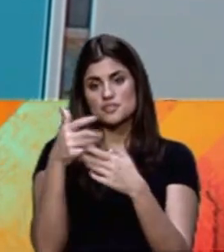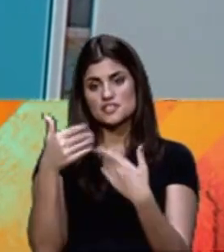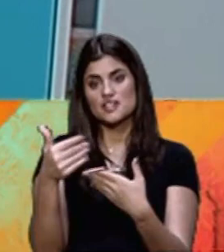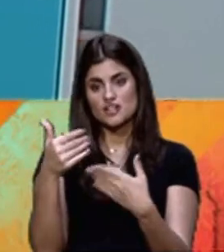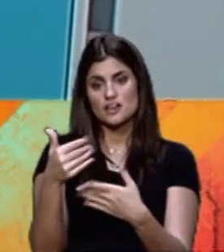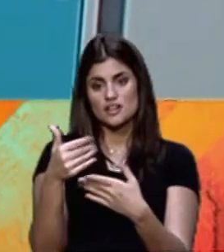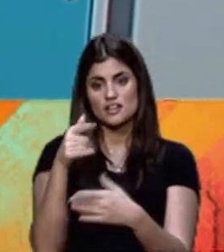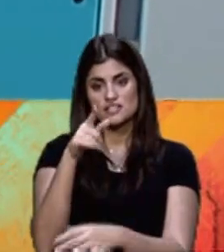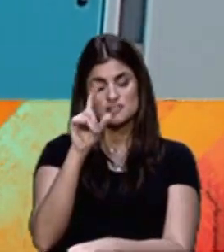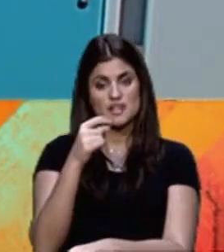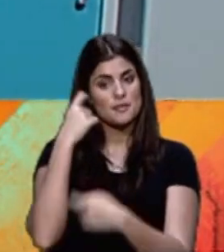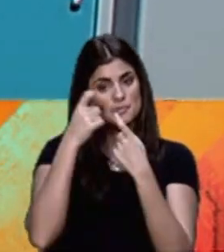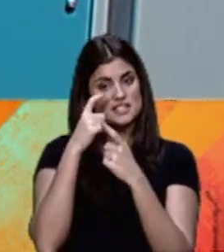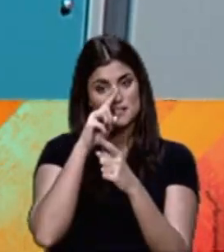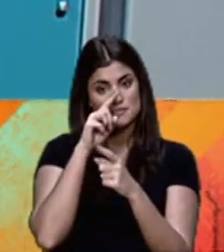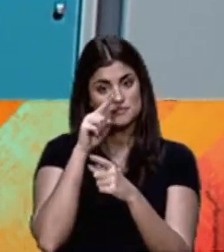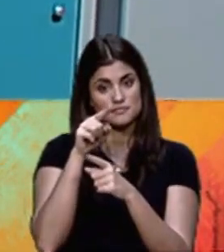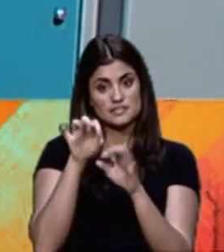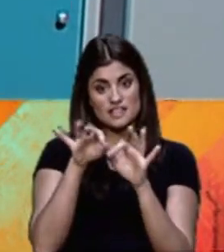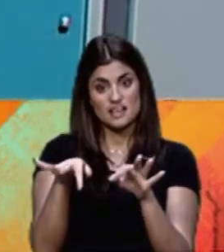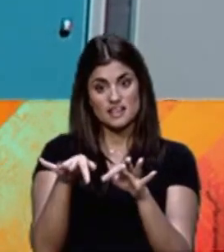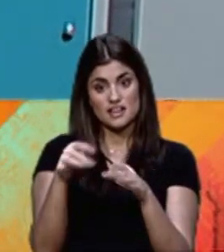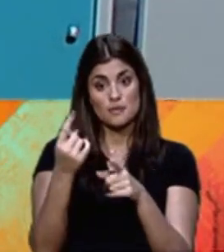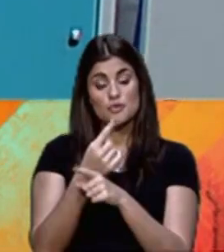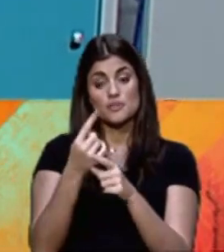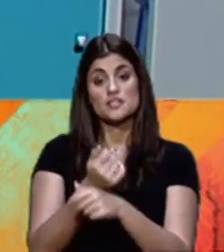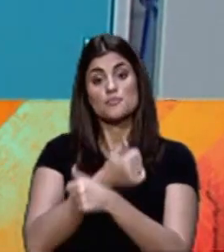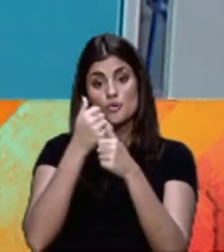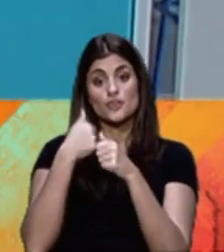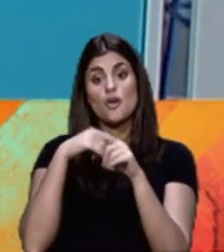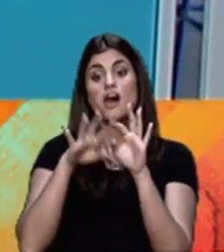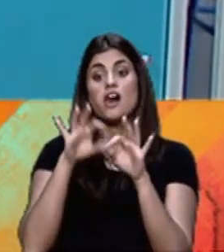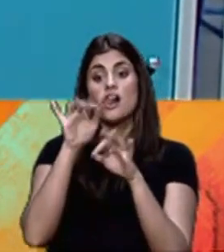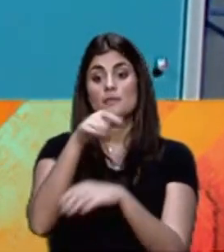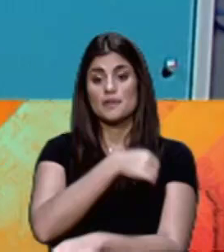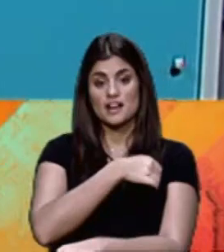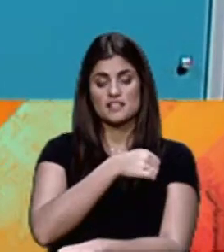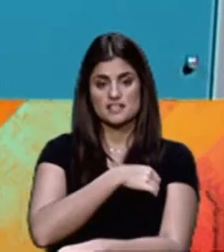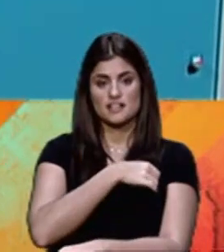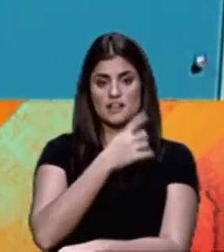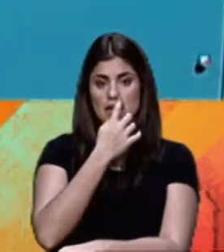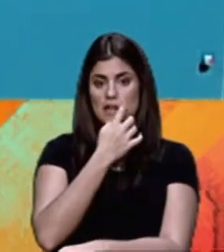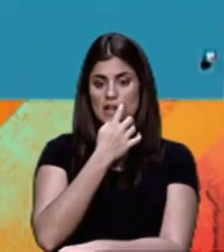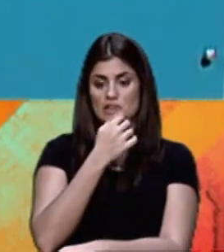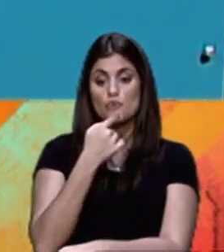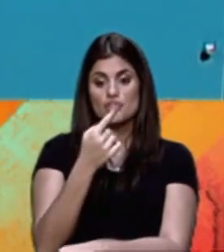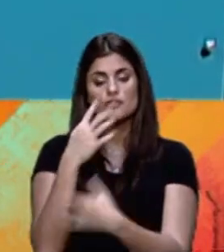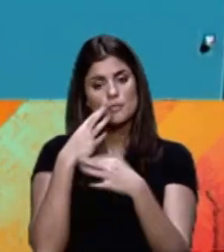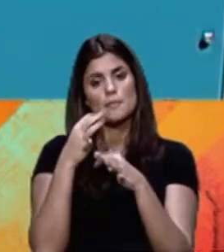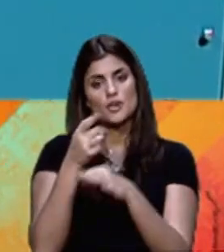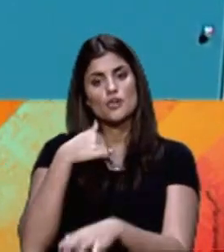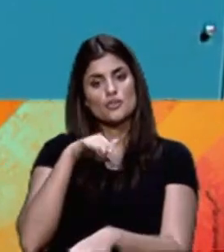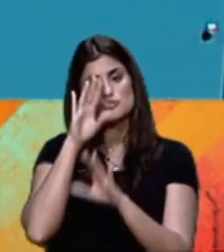As pessoas... Ah, também estavam a pensar mas, o mesmo. Mas o que é bom e que também sugiro lá em casa é precisamente, eu costumo dizer,